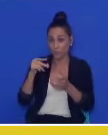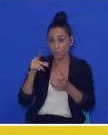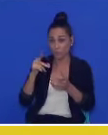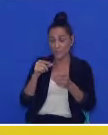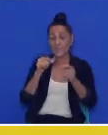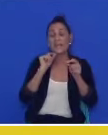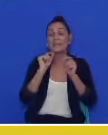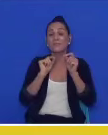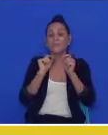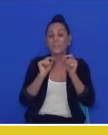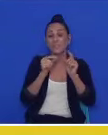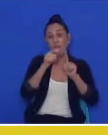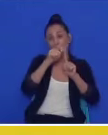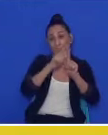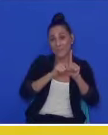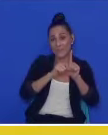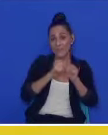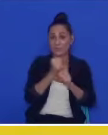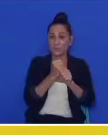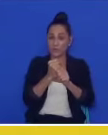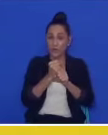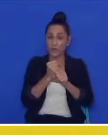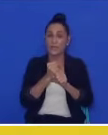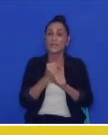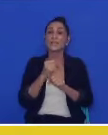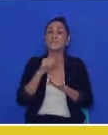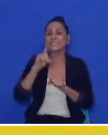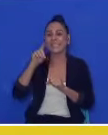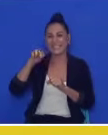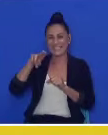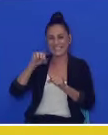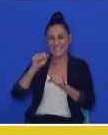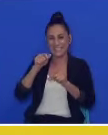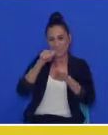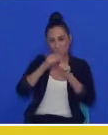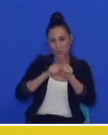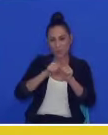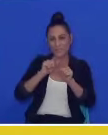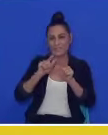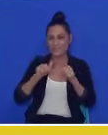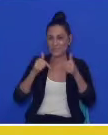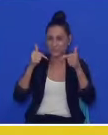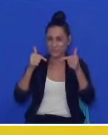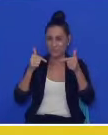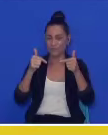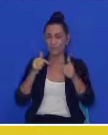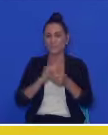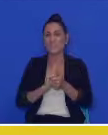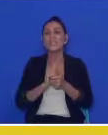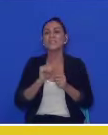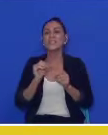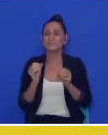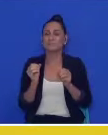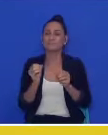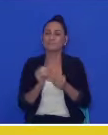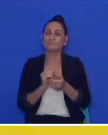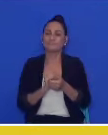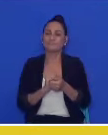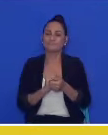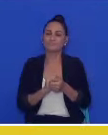ano. E deste globo, conheceremos a dezena referente ao mês da sorte, que integra a modalidade dia de